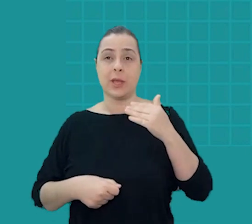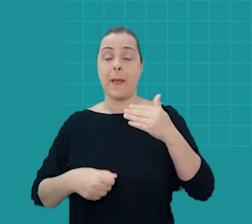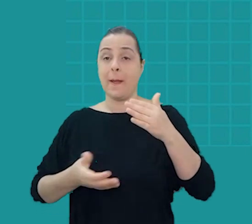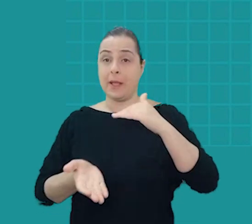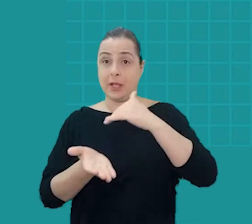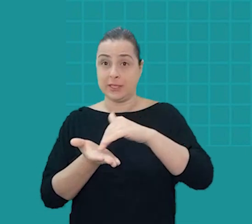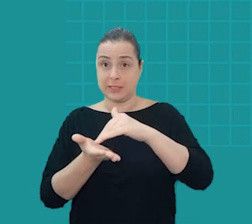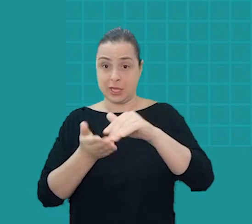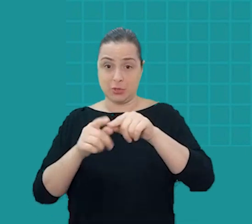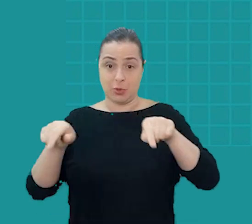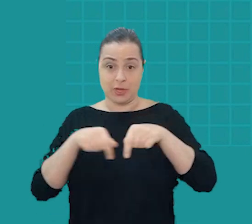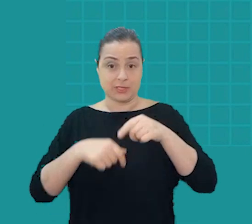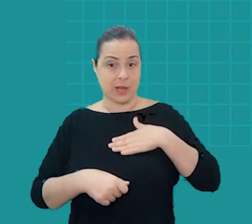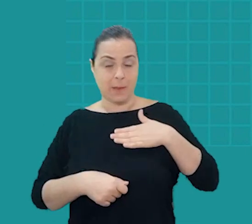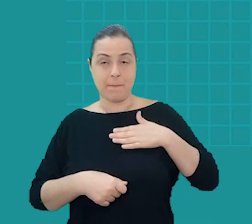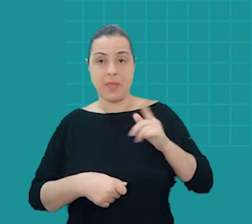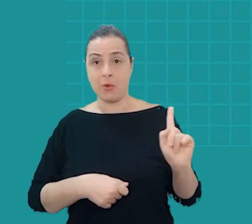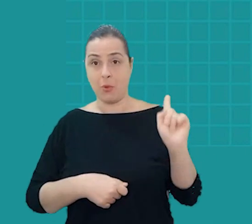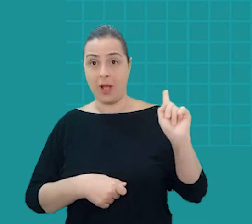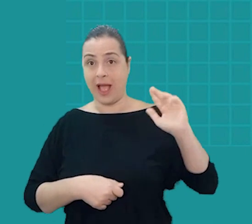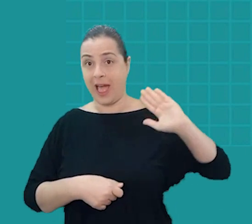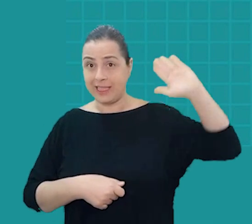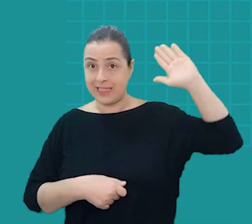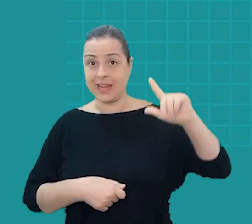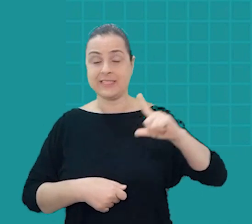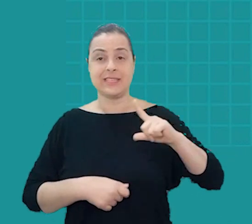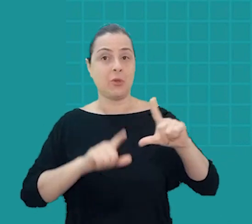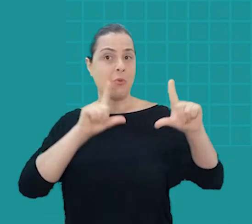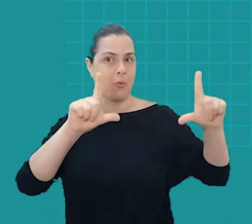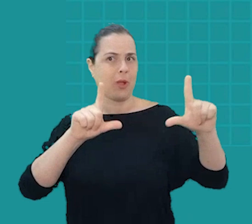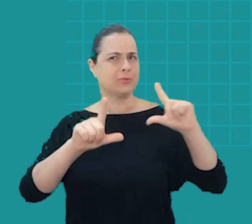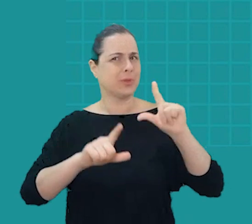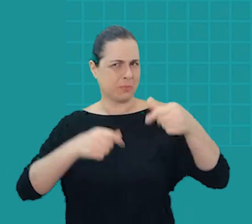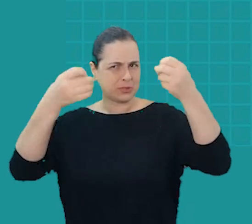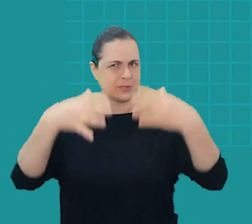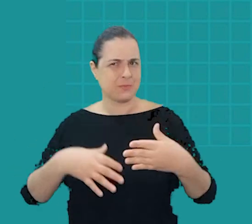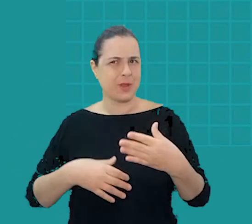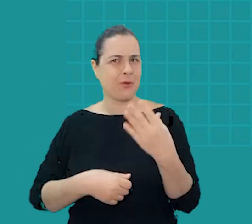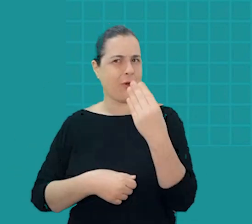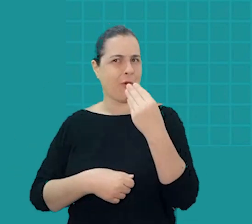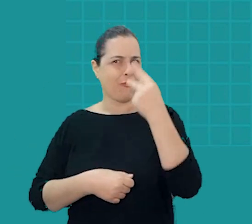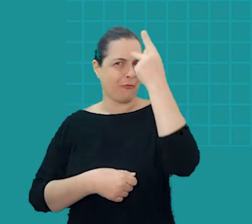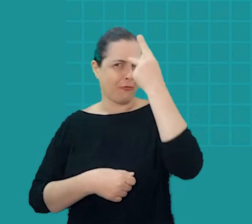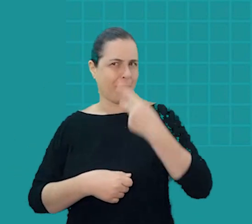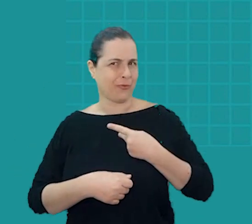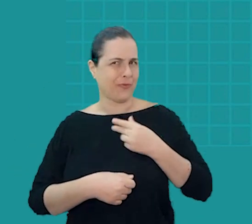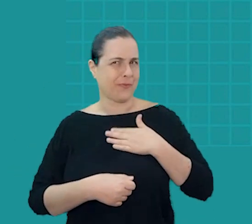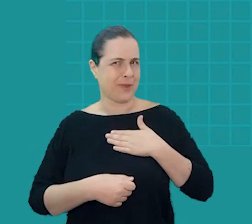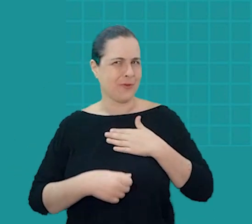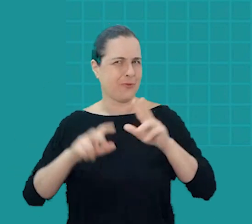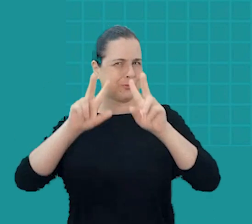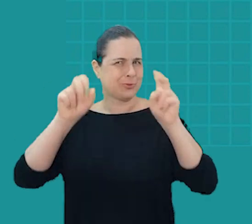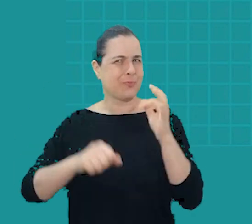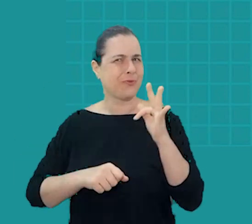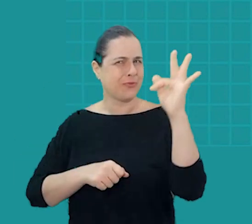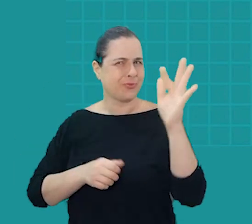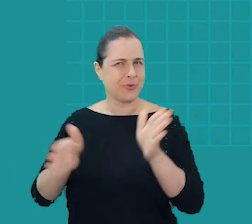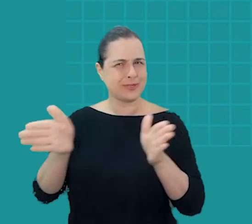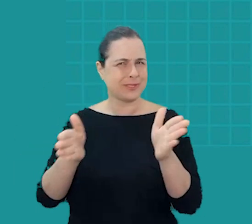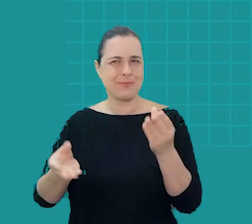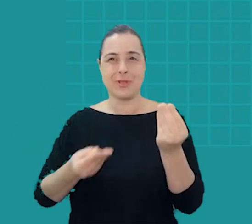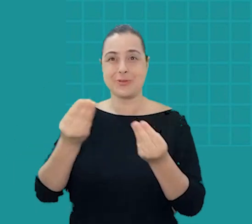eu posso comentar mais a respeito, mas é meu autorretrato do futuro da acessibilidade. Eu estou